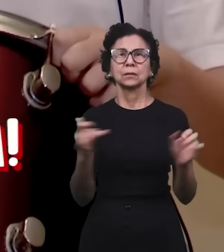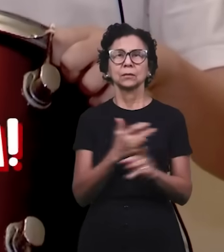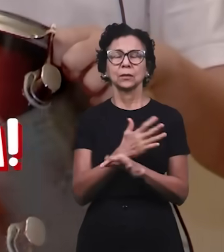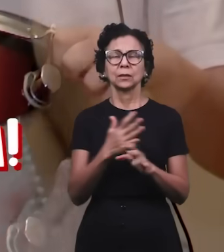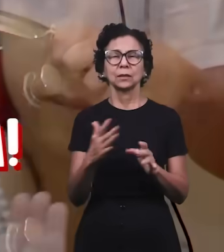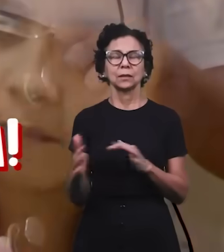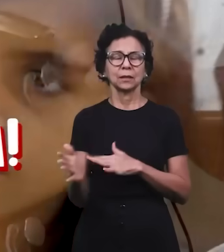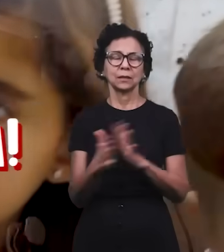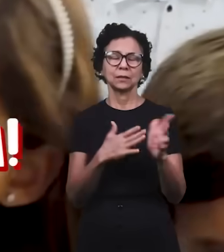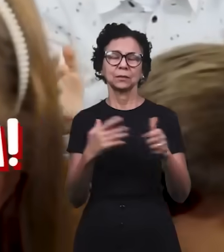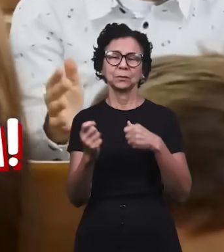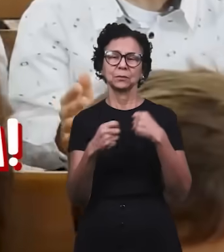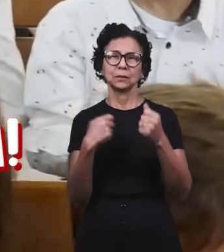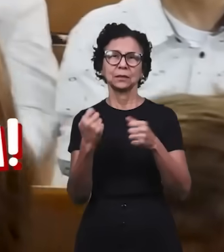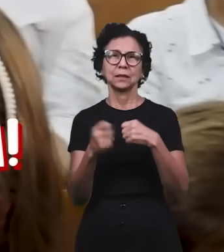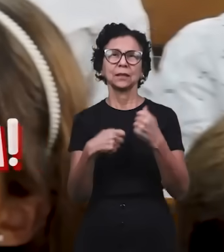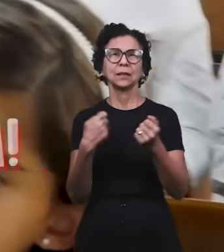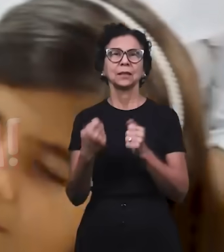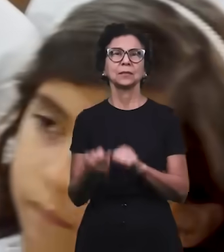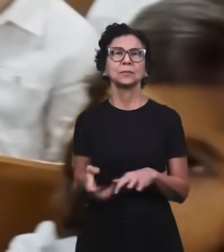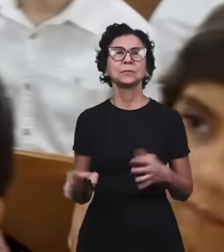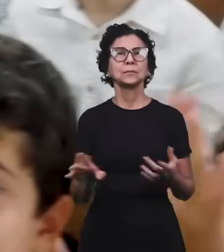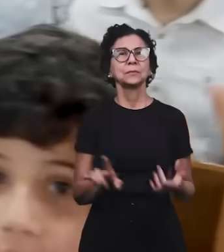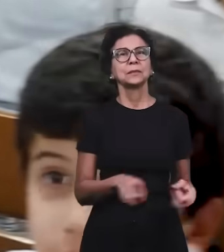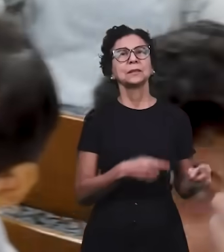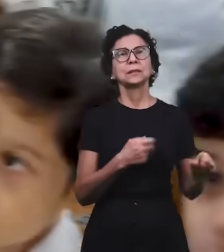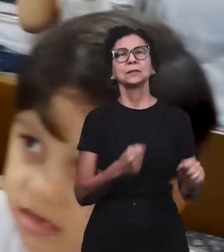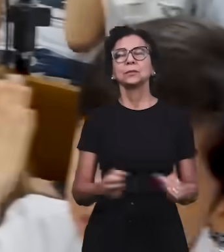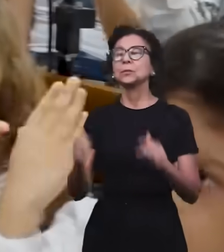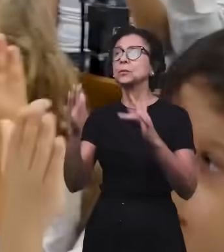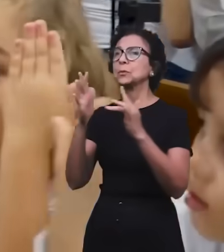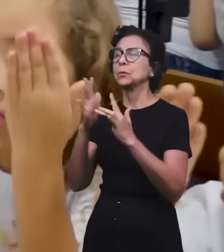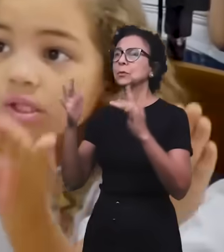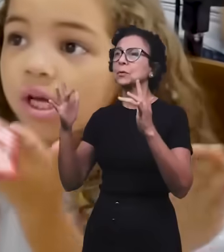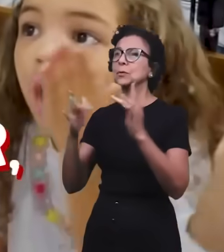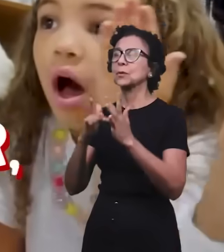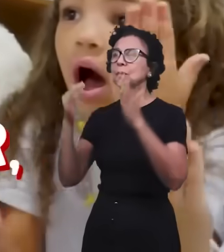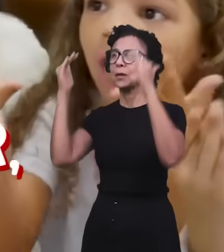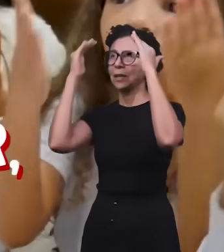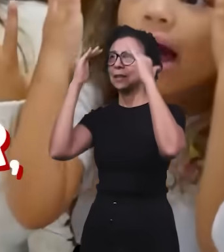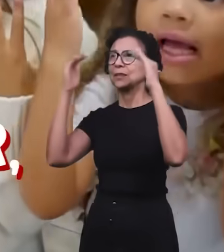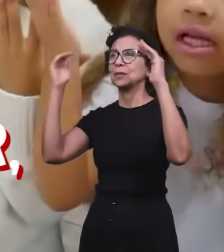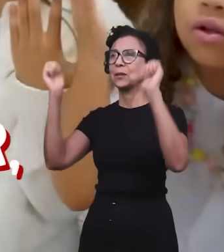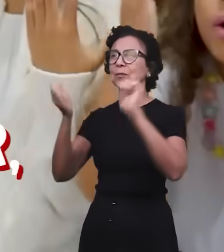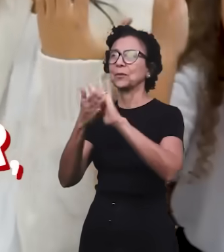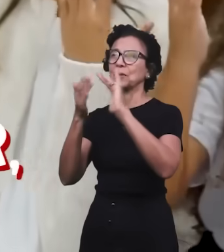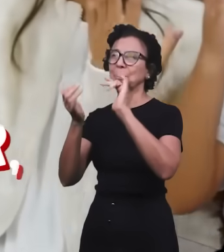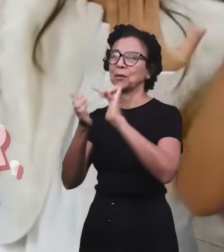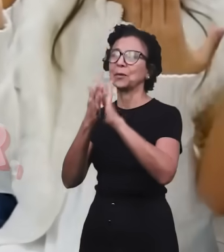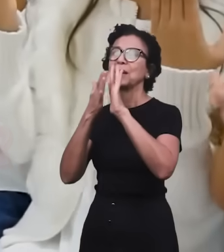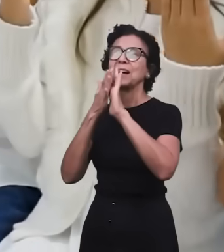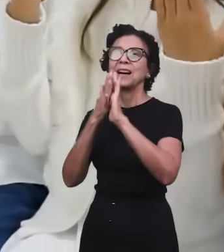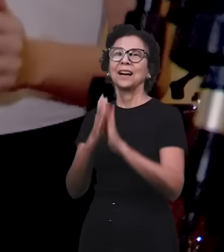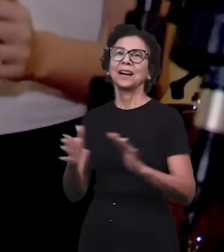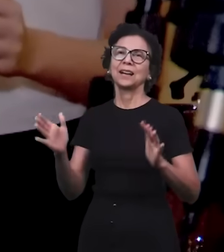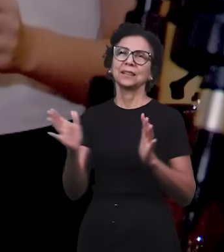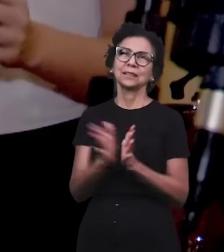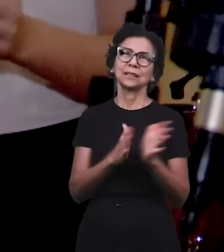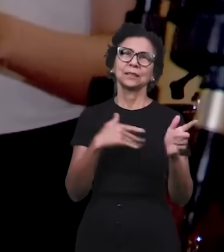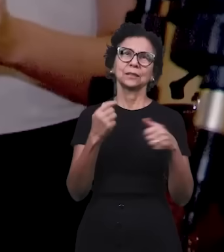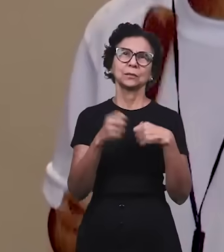aleluia, glória, aleluia. A Jesus honra e louvor,